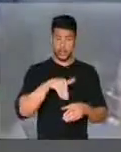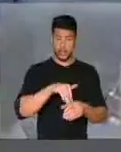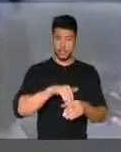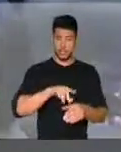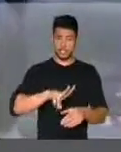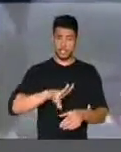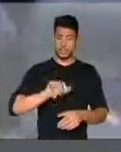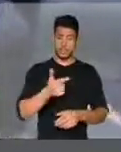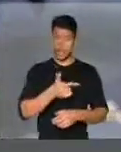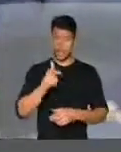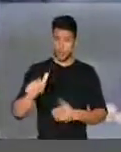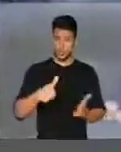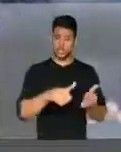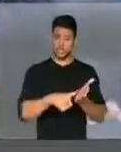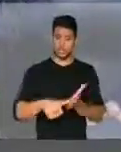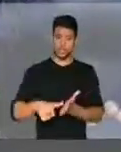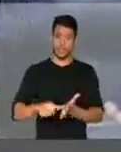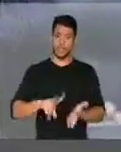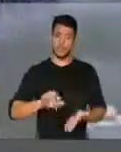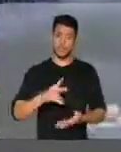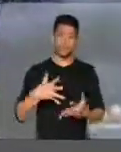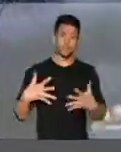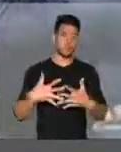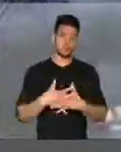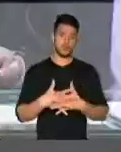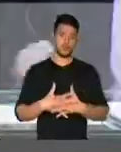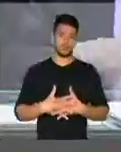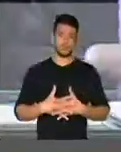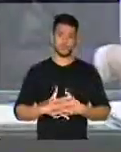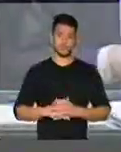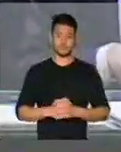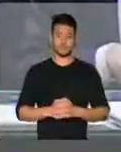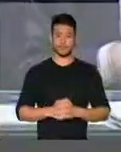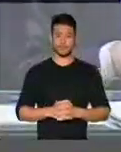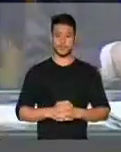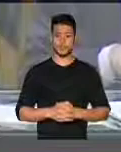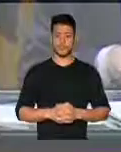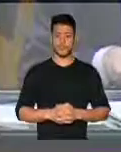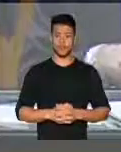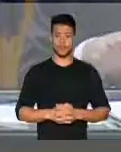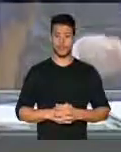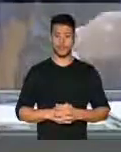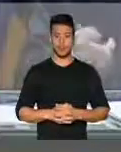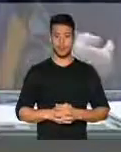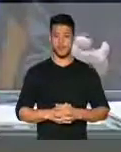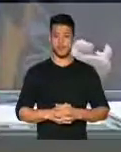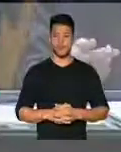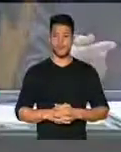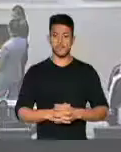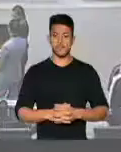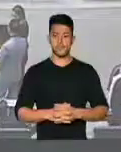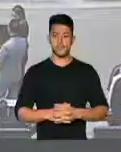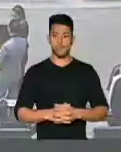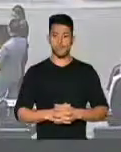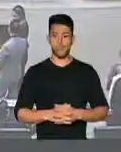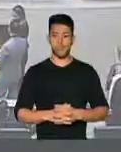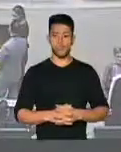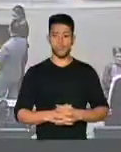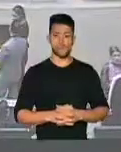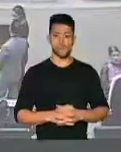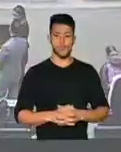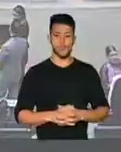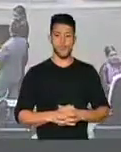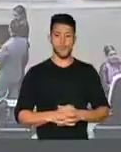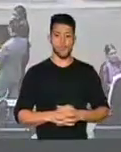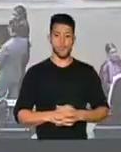que as outras sejam nominais, nós vamos permanecer em obstrução. Nós vamos manter os pedidos de obstrução todos. O PSB